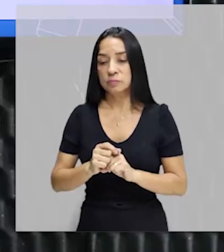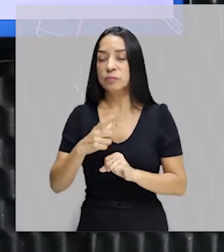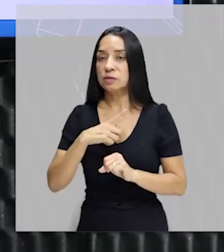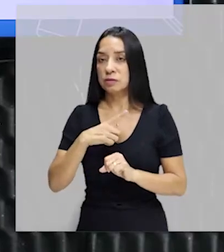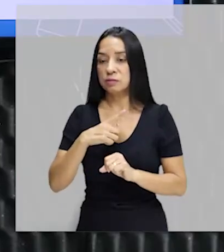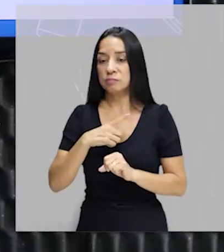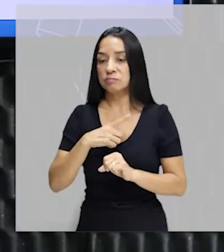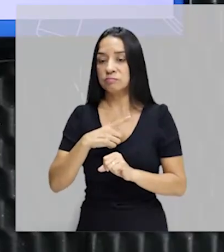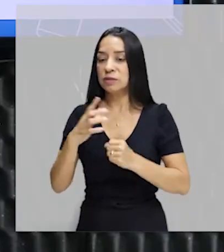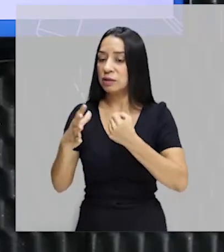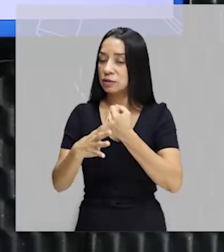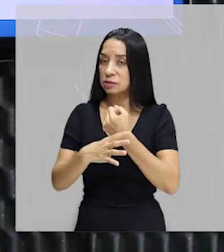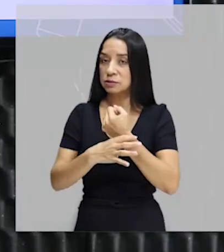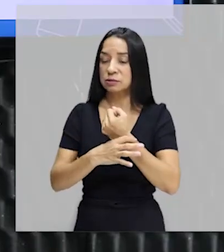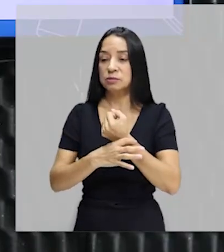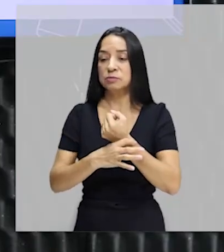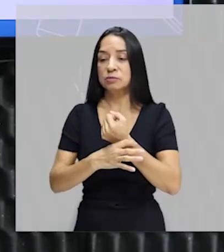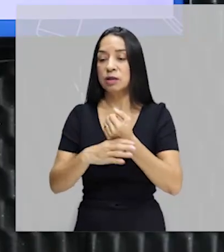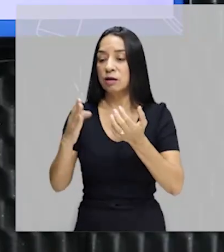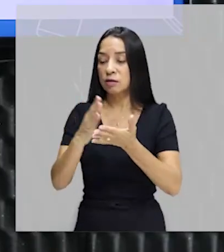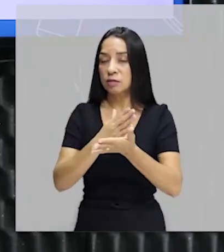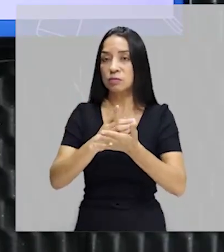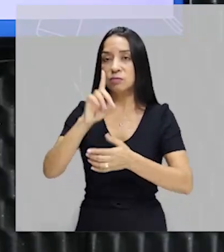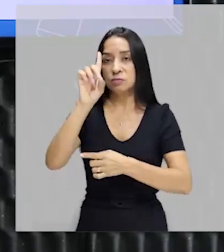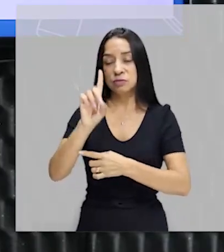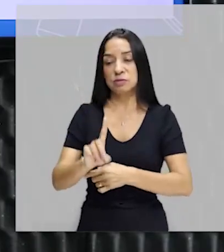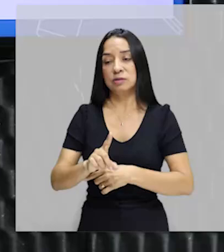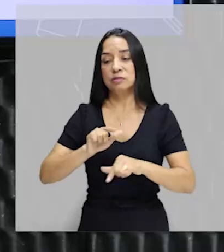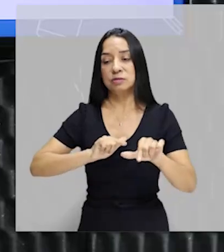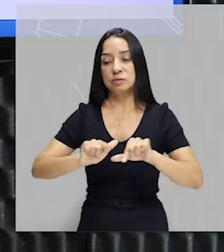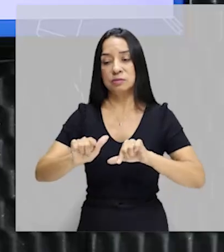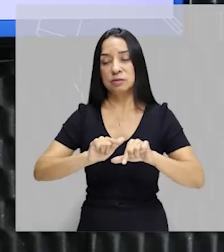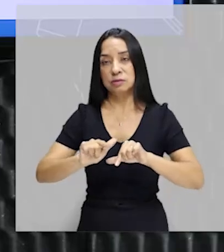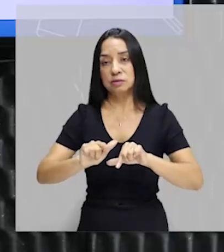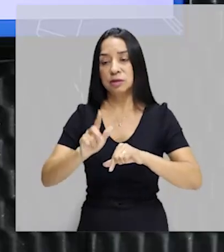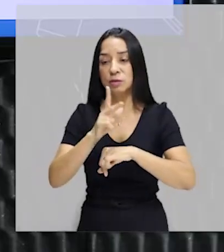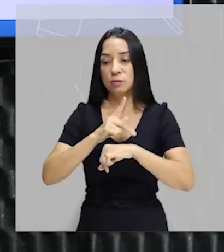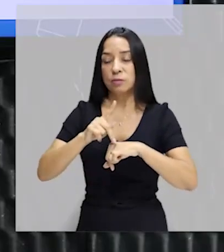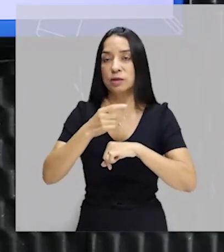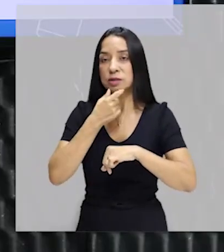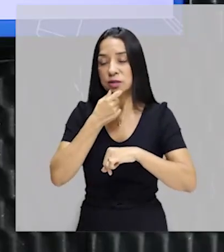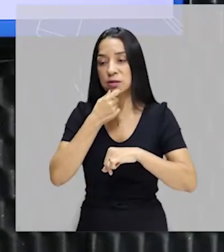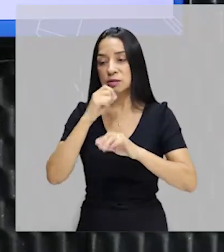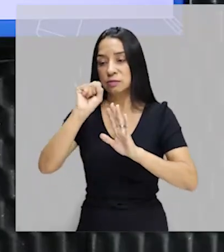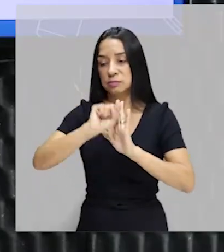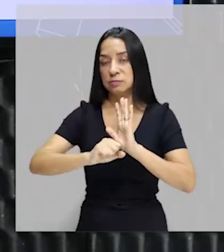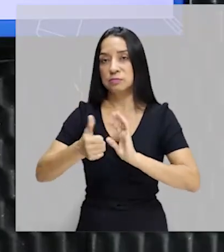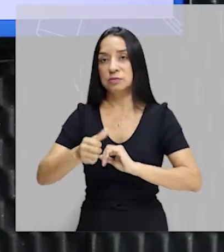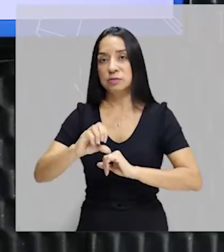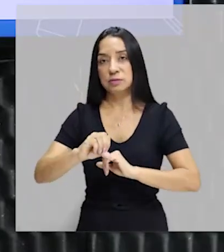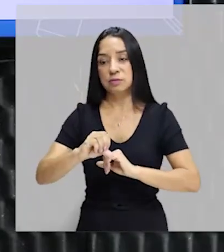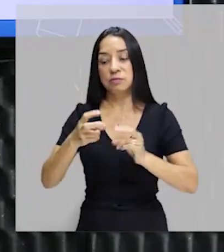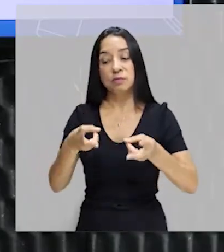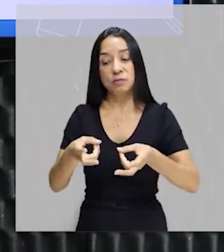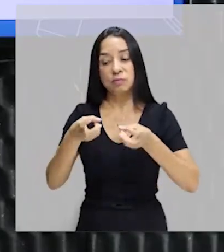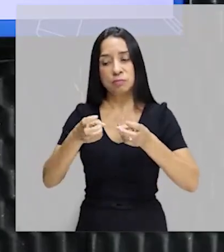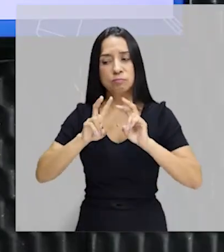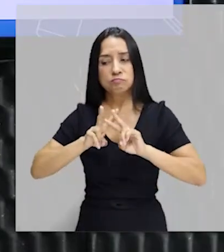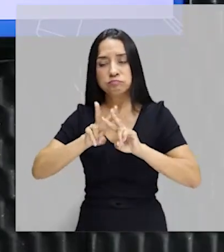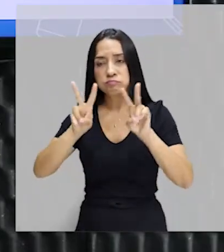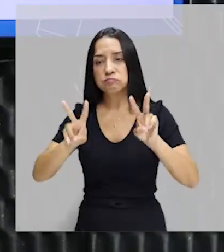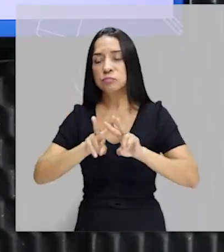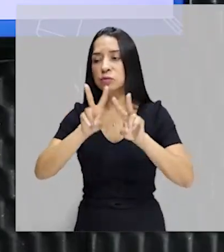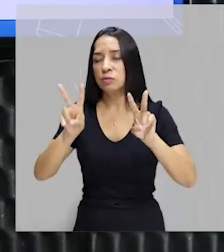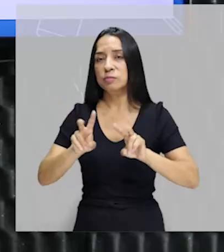alguns direitos trabalhistas. Na Inglaterra do século XIX, nós iremos observar claramente isso. O Estado,